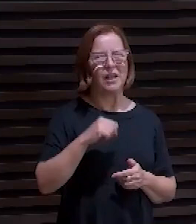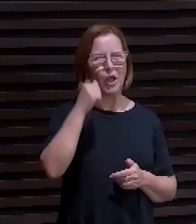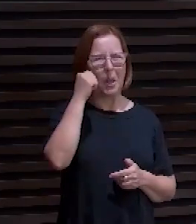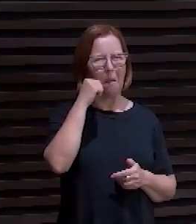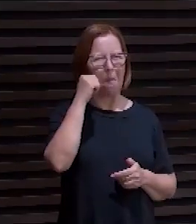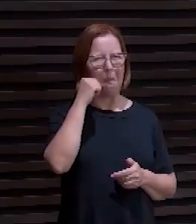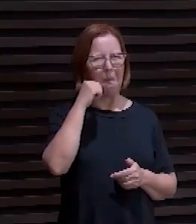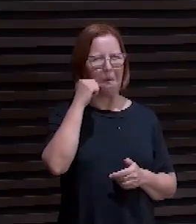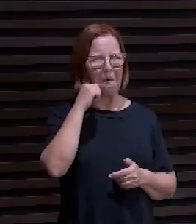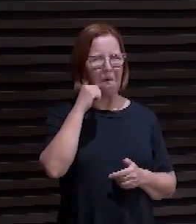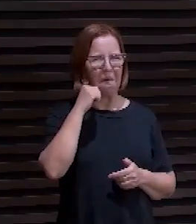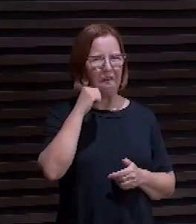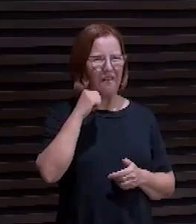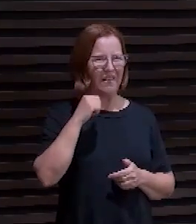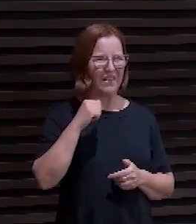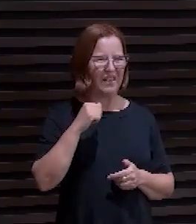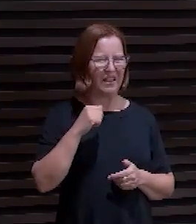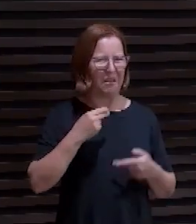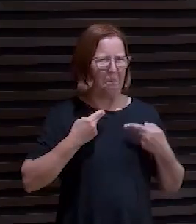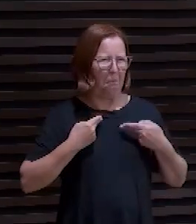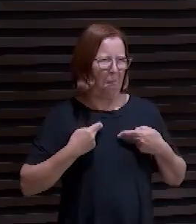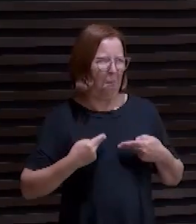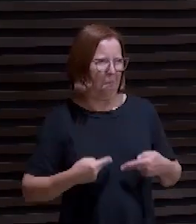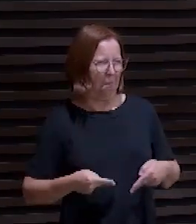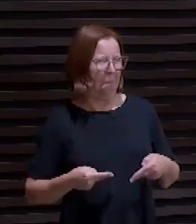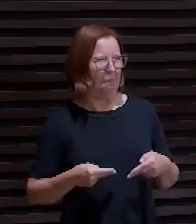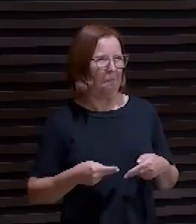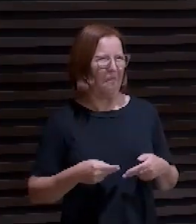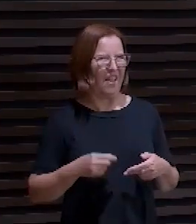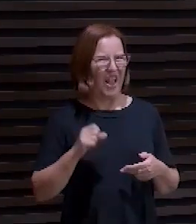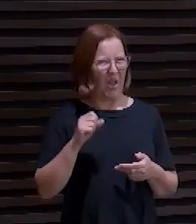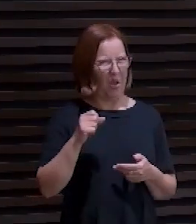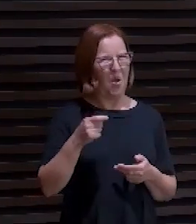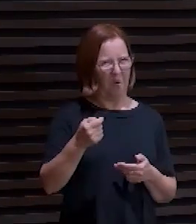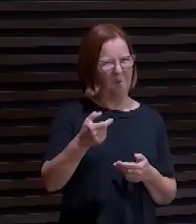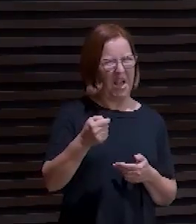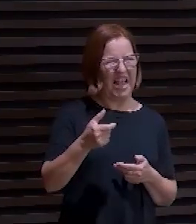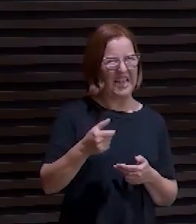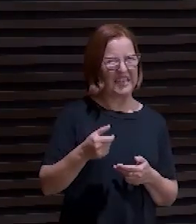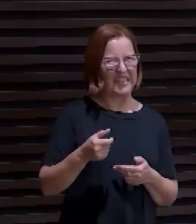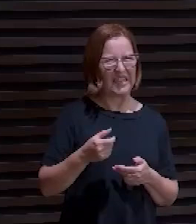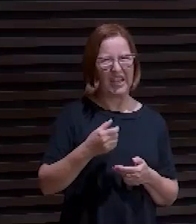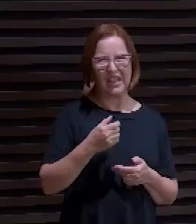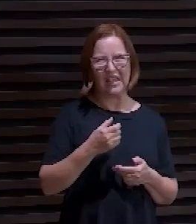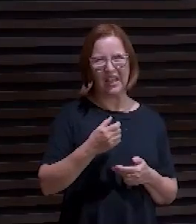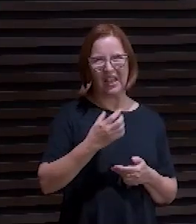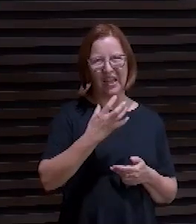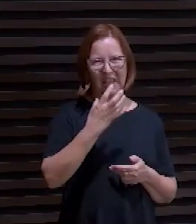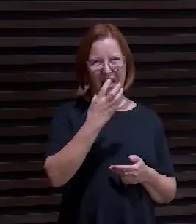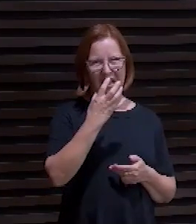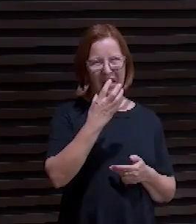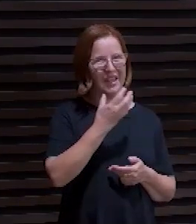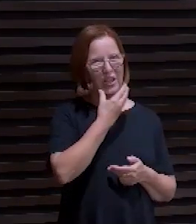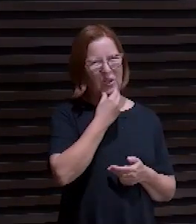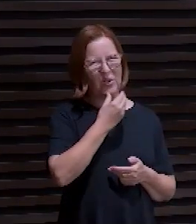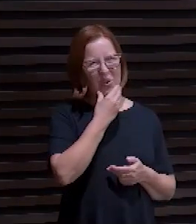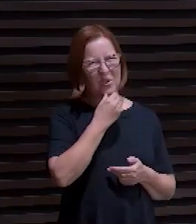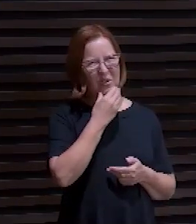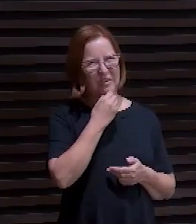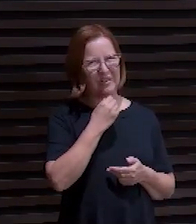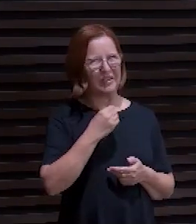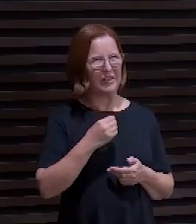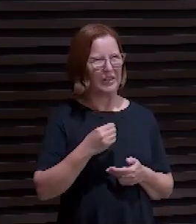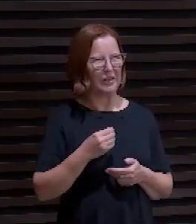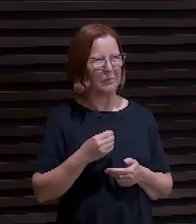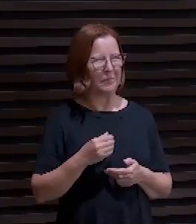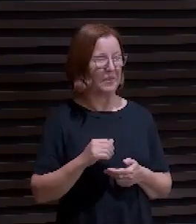depravadas e os homens mais caricatos deste planeta Terra. E nós com